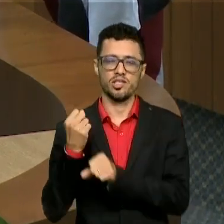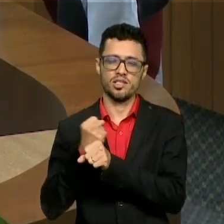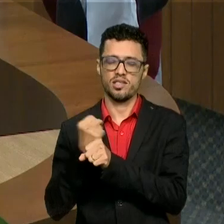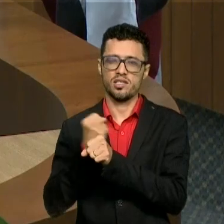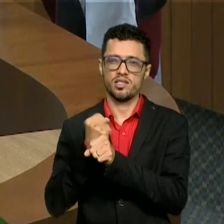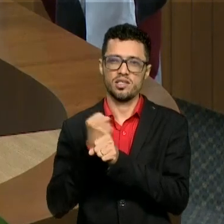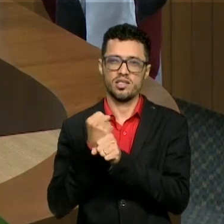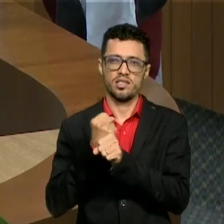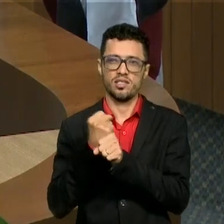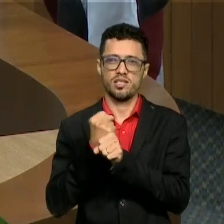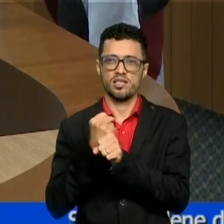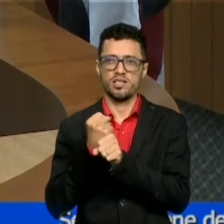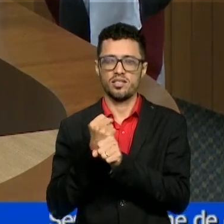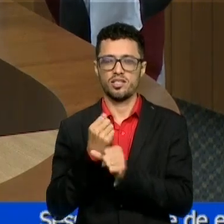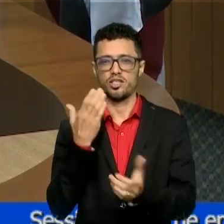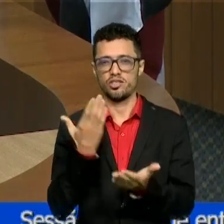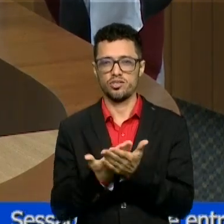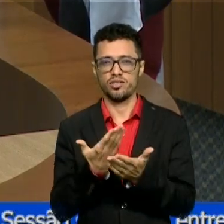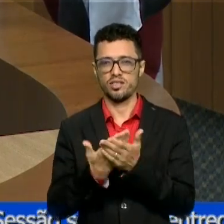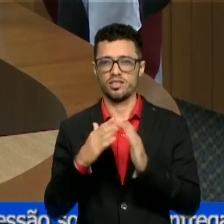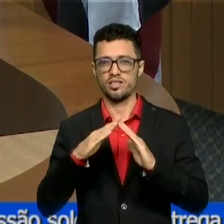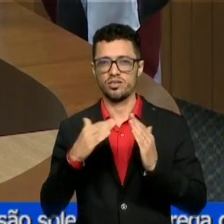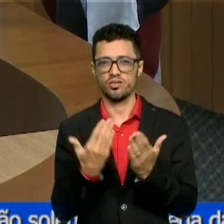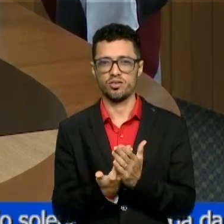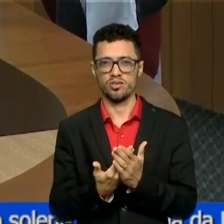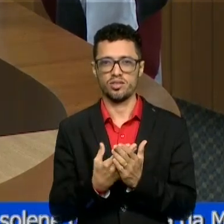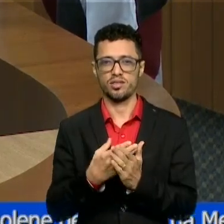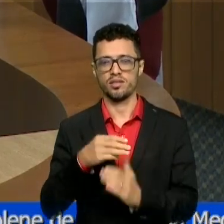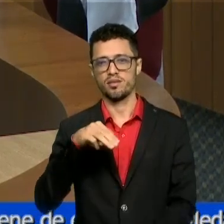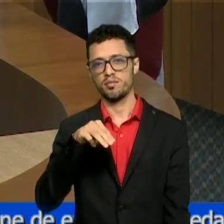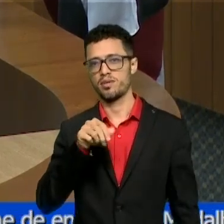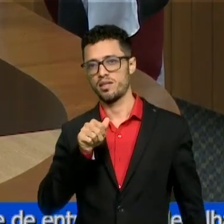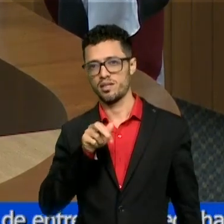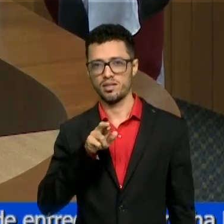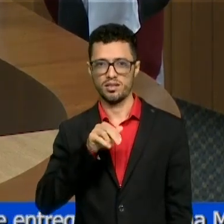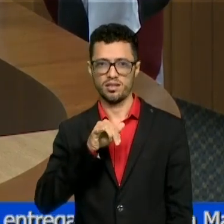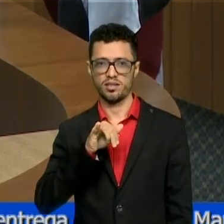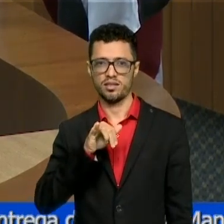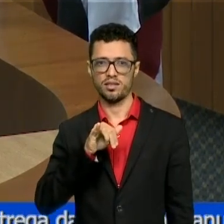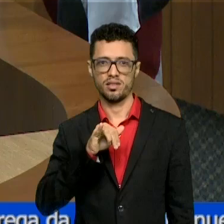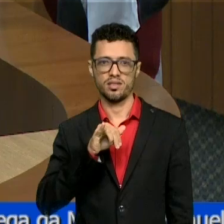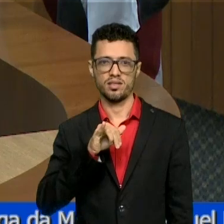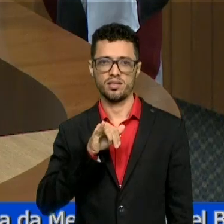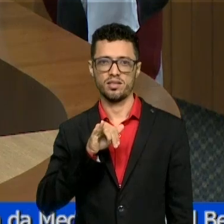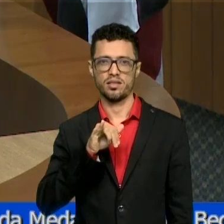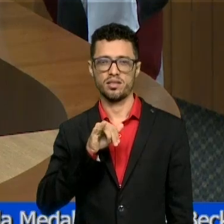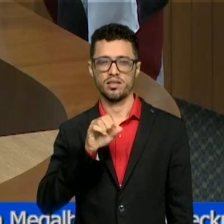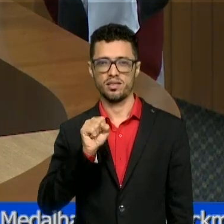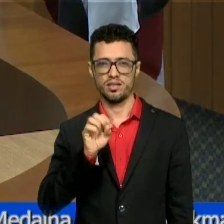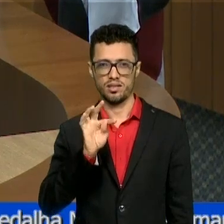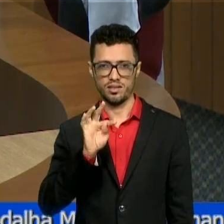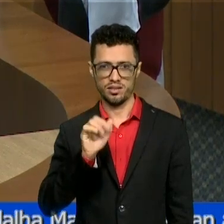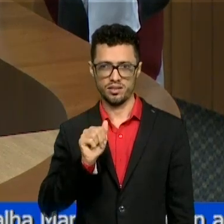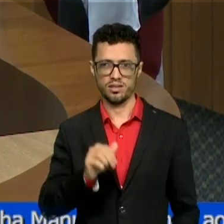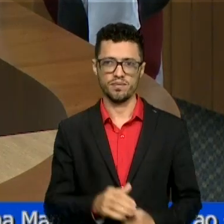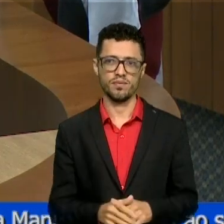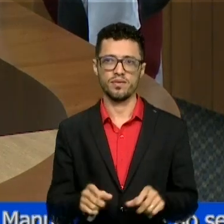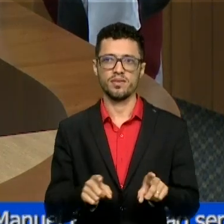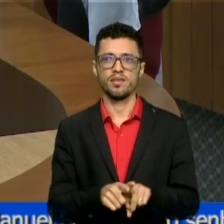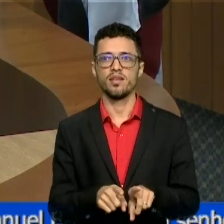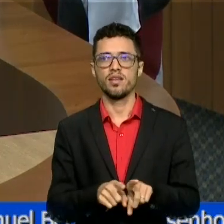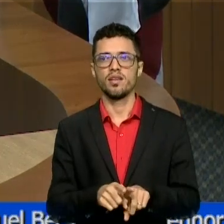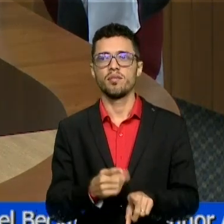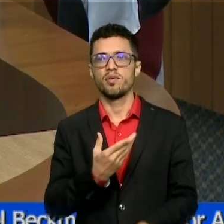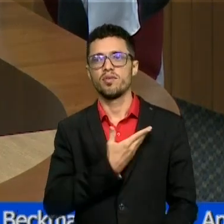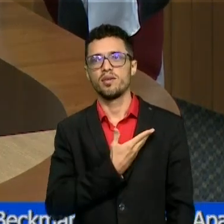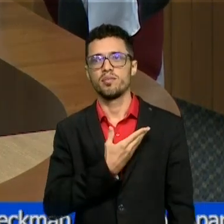de Maristas, e até hoje eu conservo essa amizade, que é o meu amigo Eduardo Jorge Hiller Nicolau.